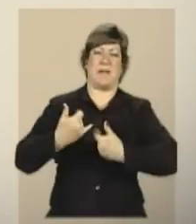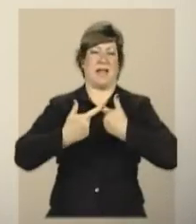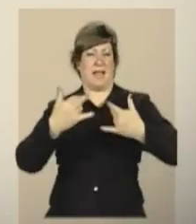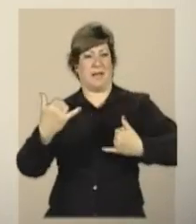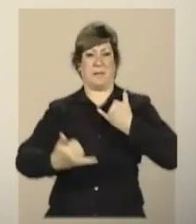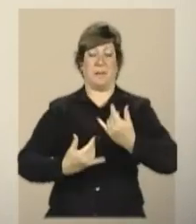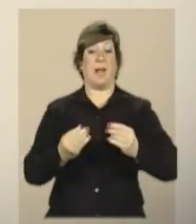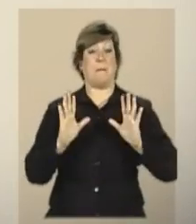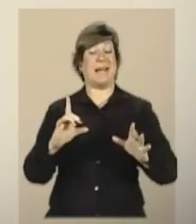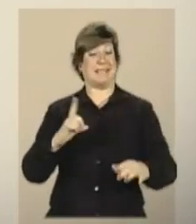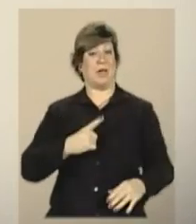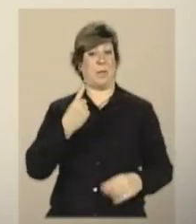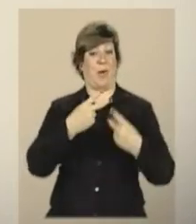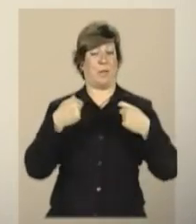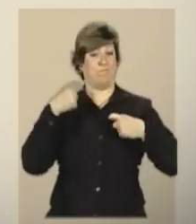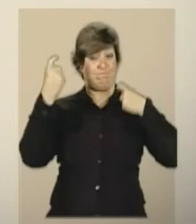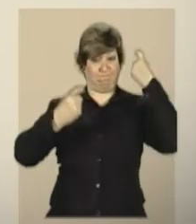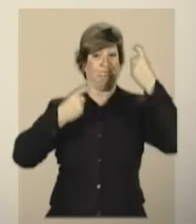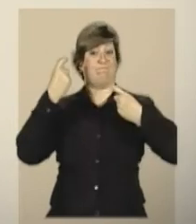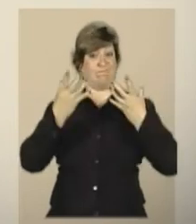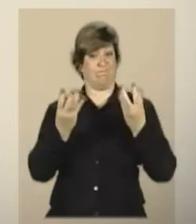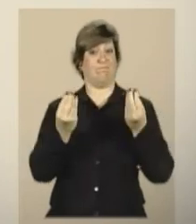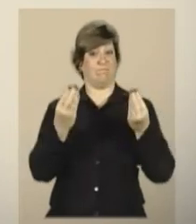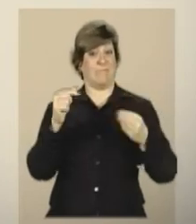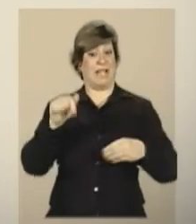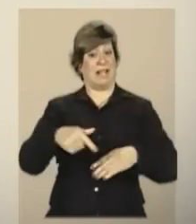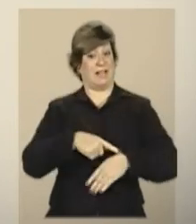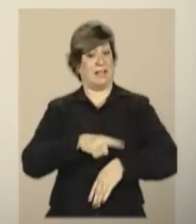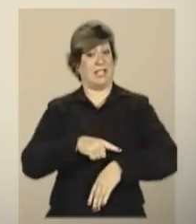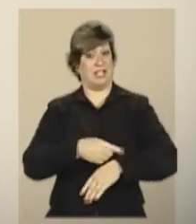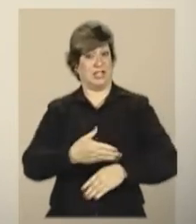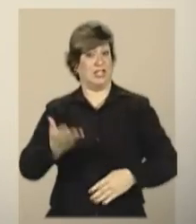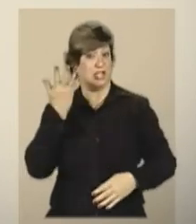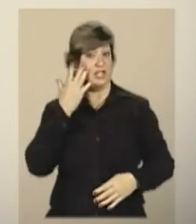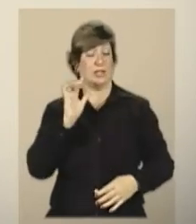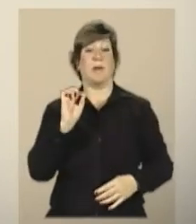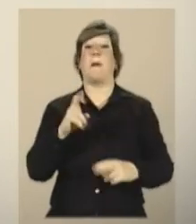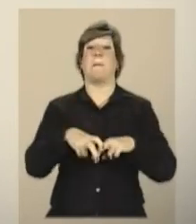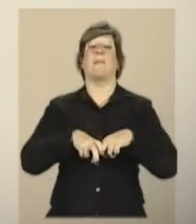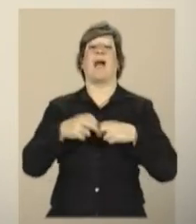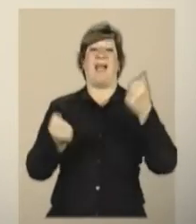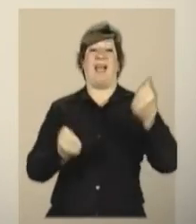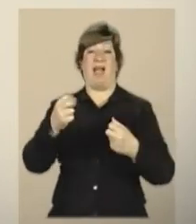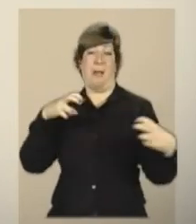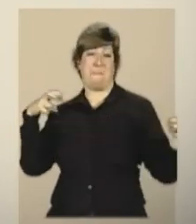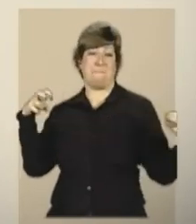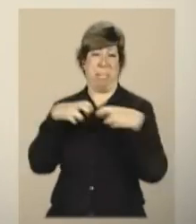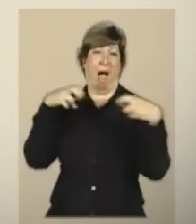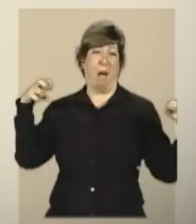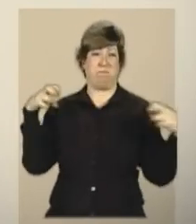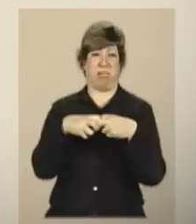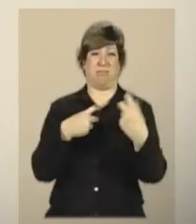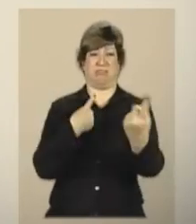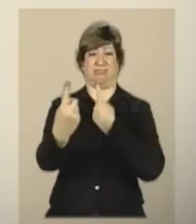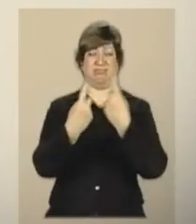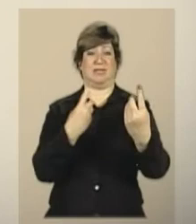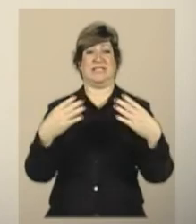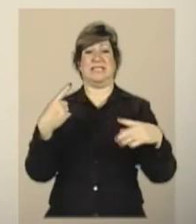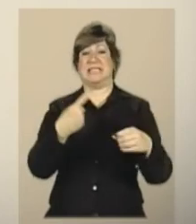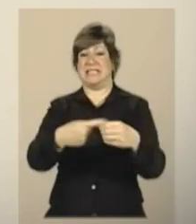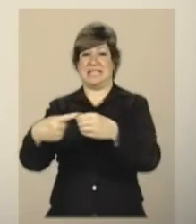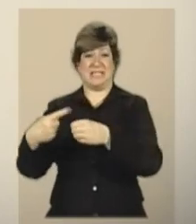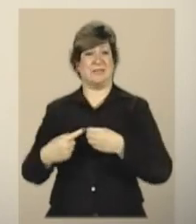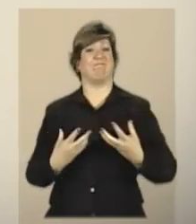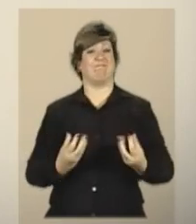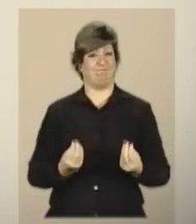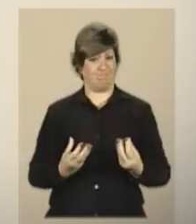diversão tem uma coisa que me preocupa muito nessa época são os acidentes de trânsito nas estradas e nas cidades o